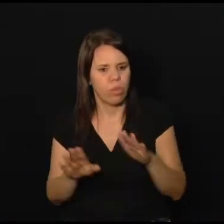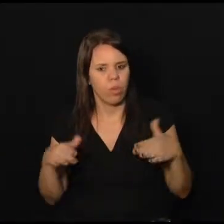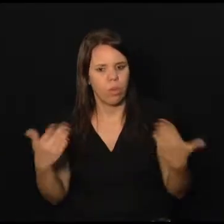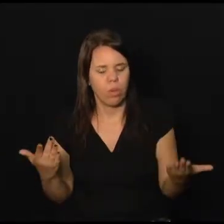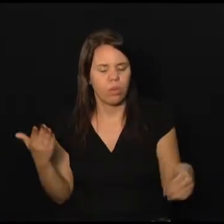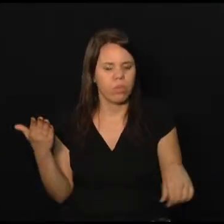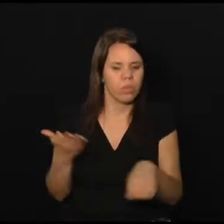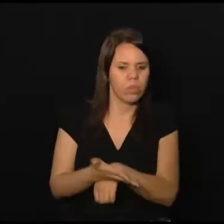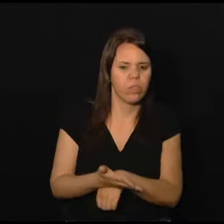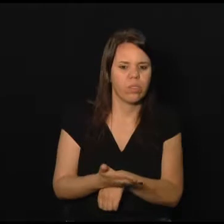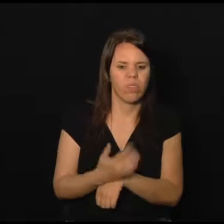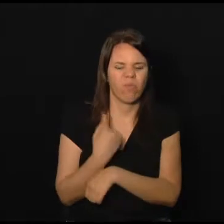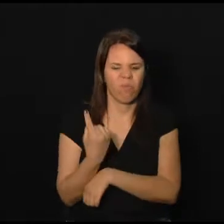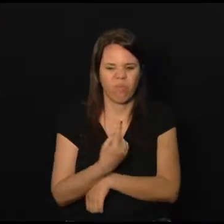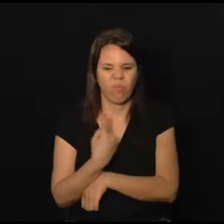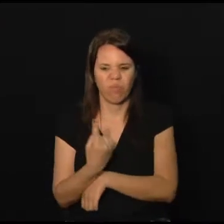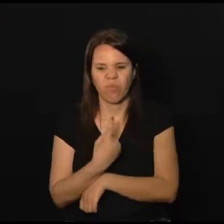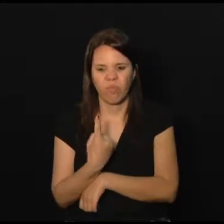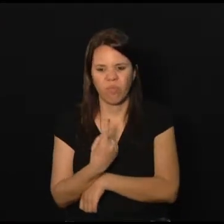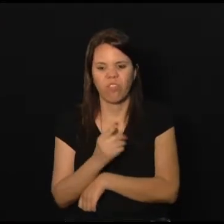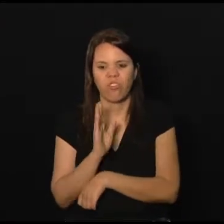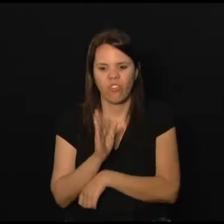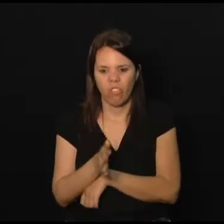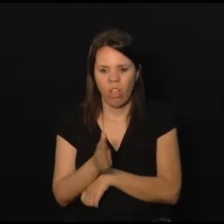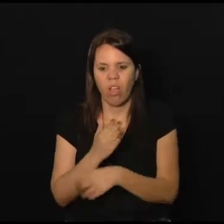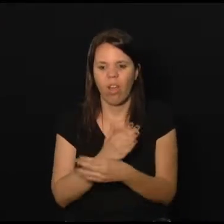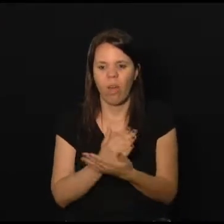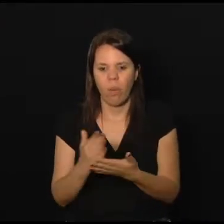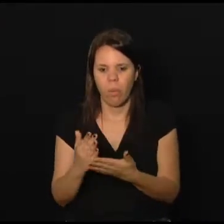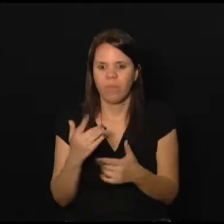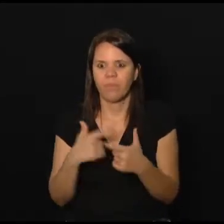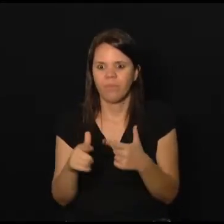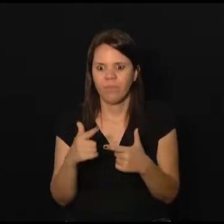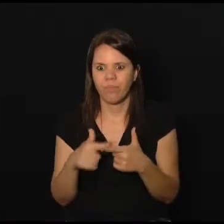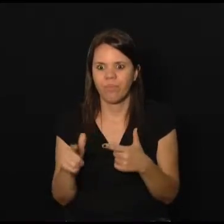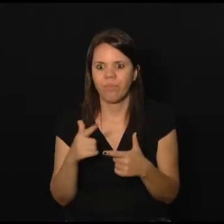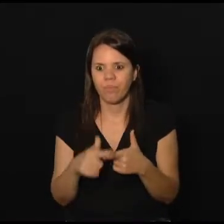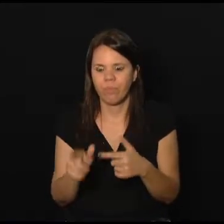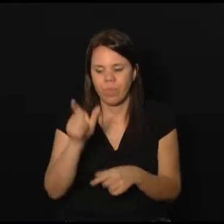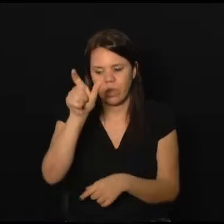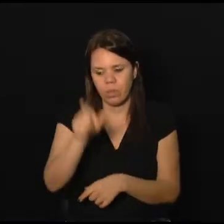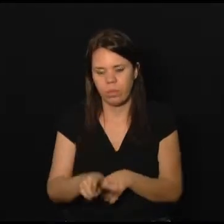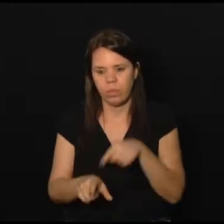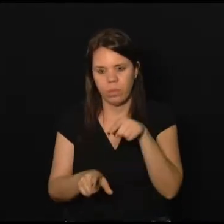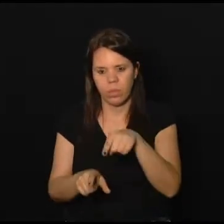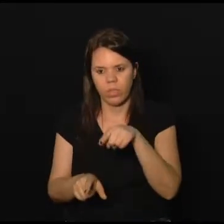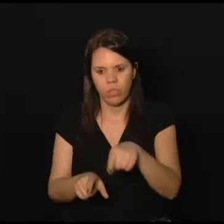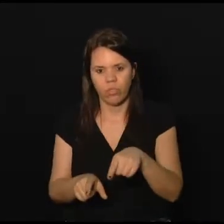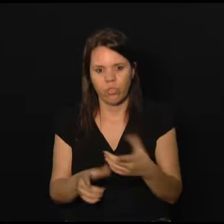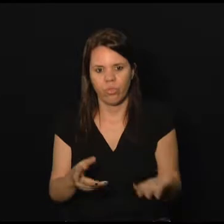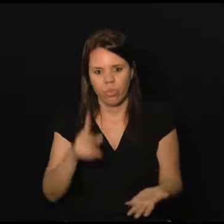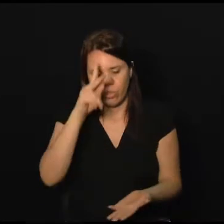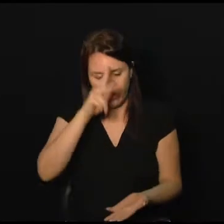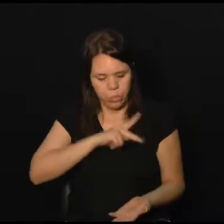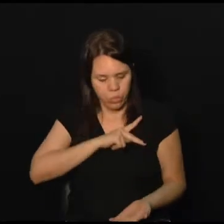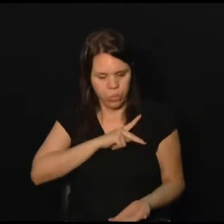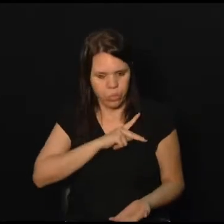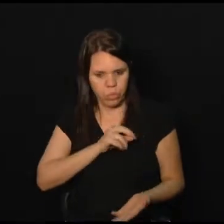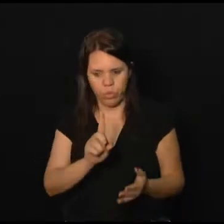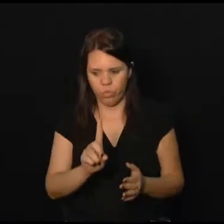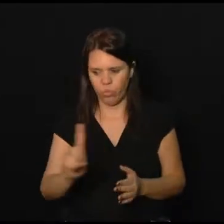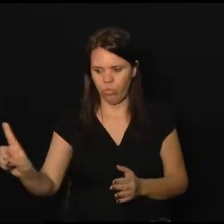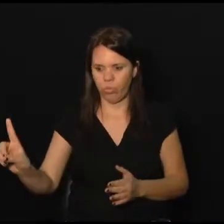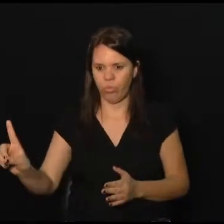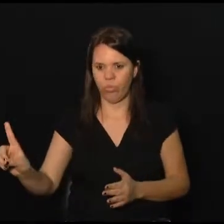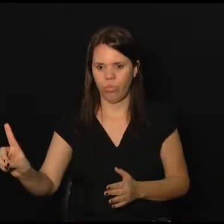na questão do isolamento, já começa a vir mais problemas, porque a pessoa começa a se excluir. Ela vai saindo